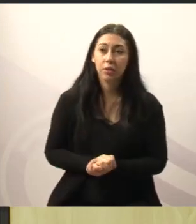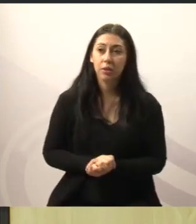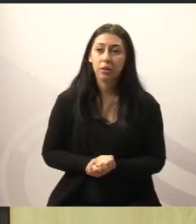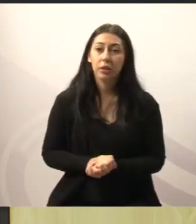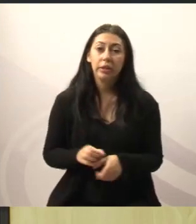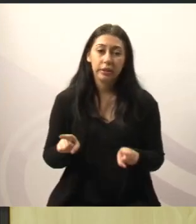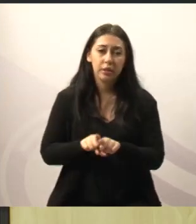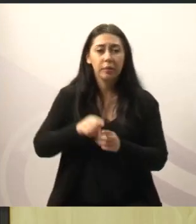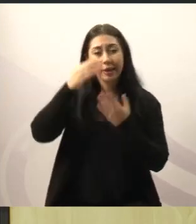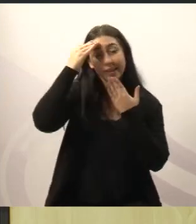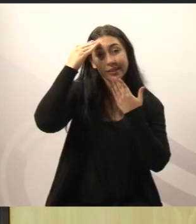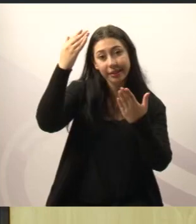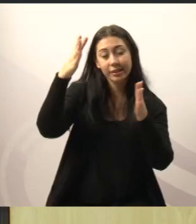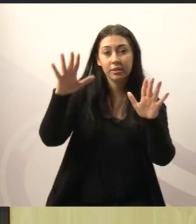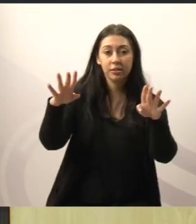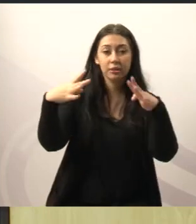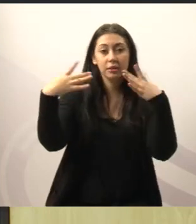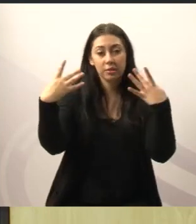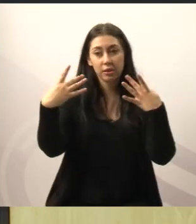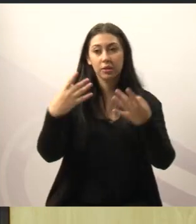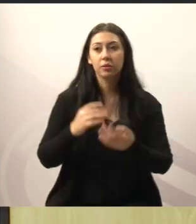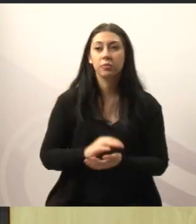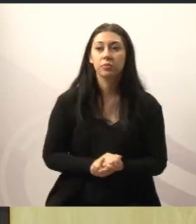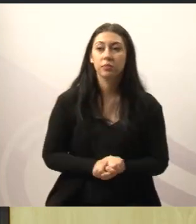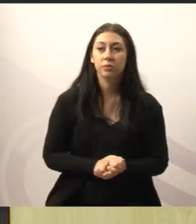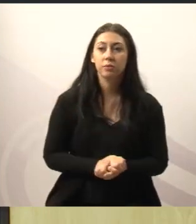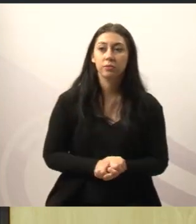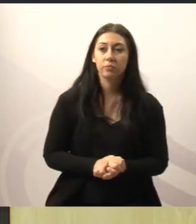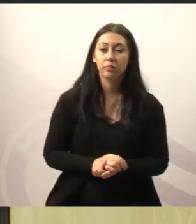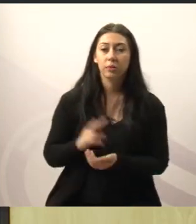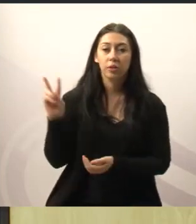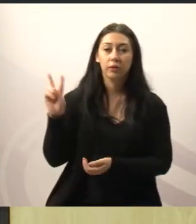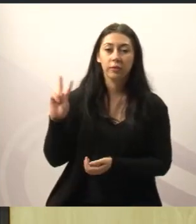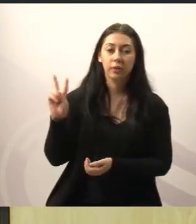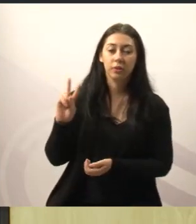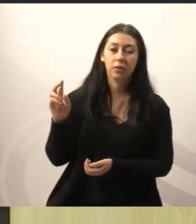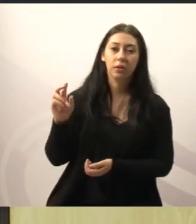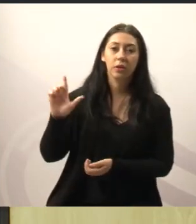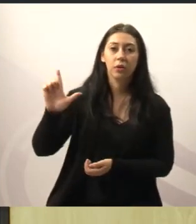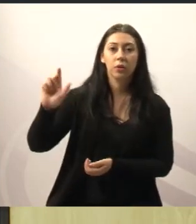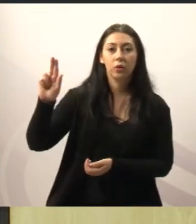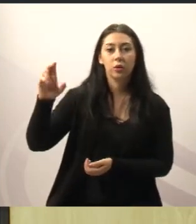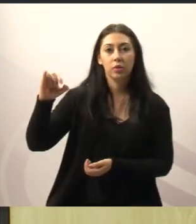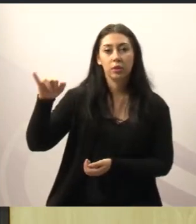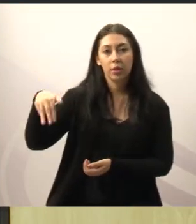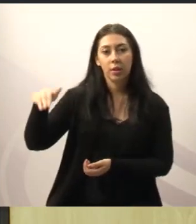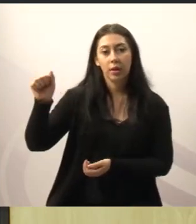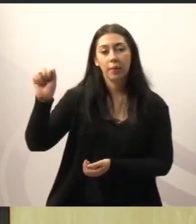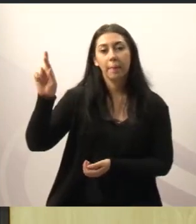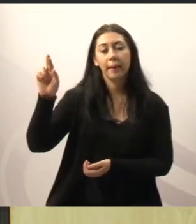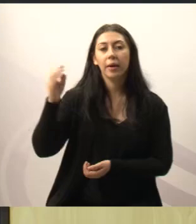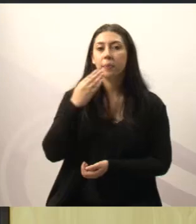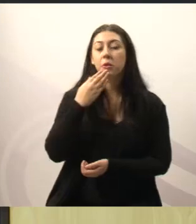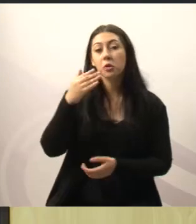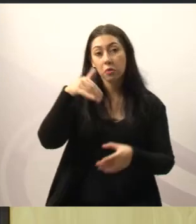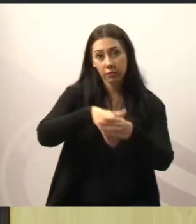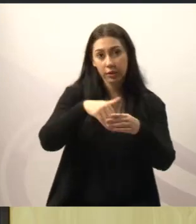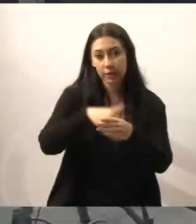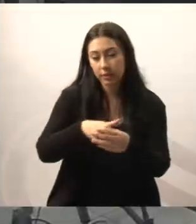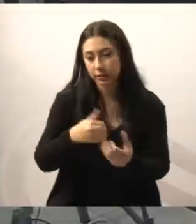antecipando agradecimento pela atenção dispensada, subscrevemos. Vereadora Lucimar Ponciano, senhor presidente, foi solicitado votação.